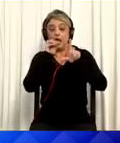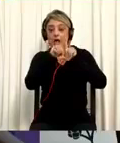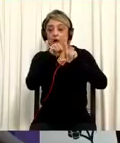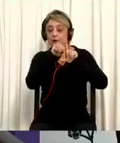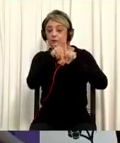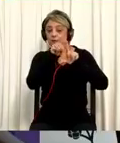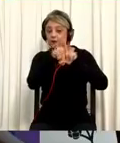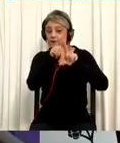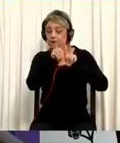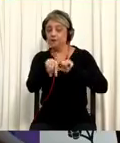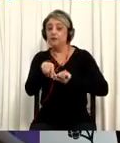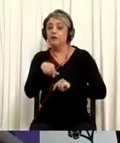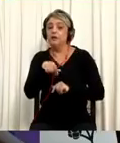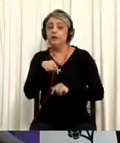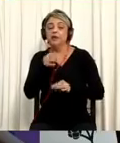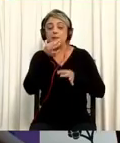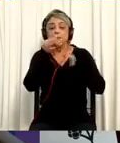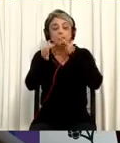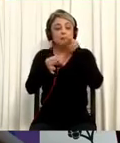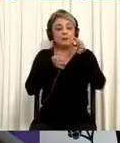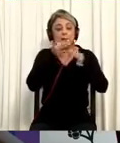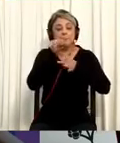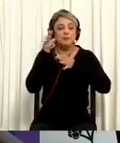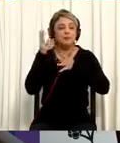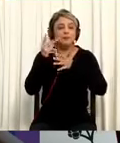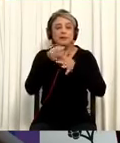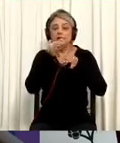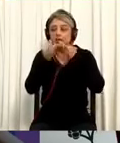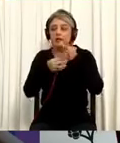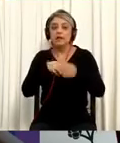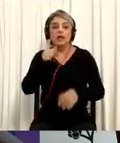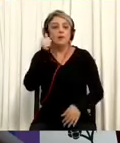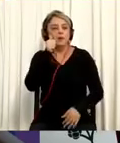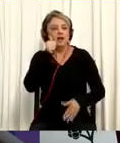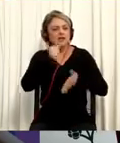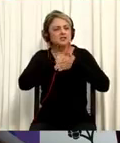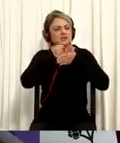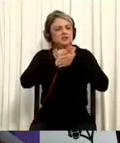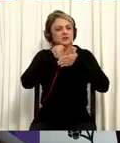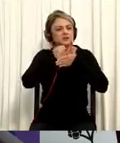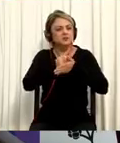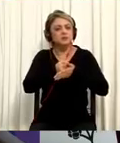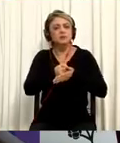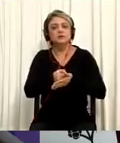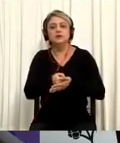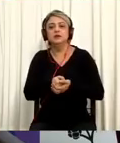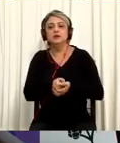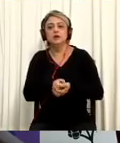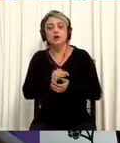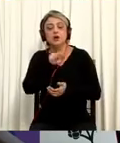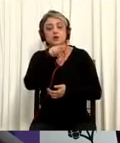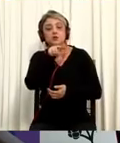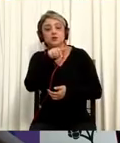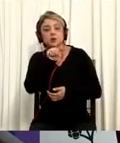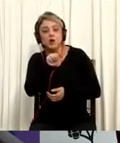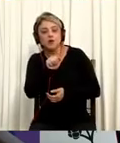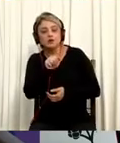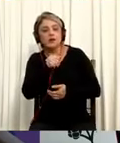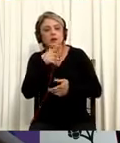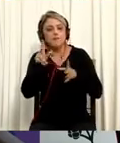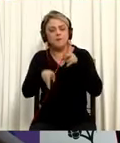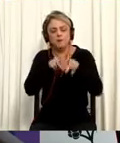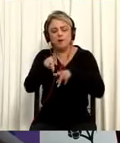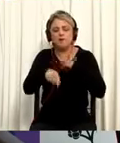tá cheio de comentários aqui. É isso mesmo, mulheres de luta. O Zósimo Wellington falou povo de